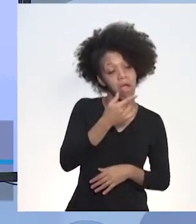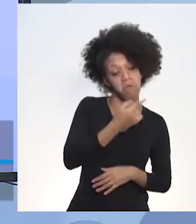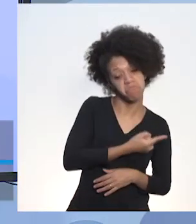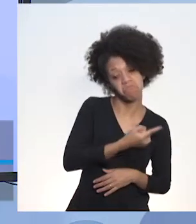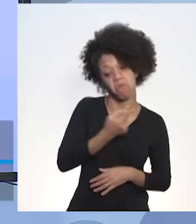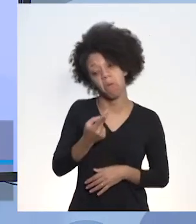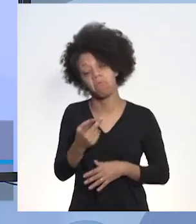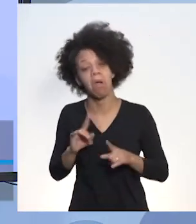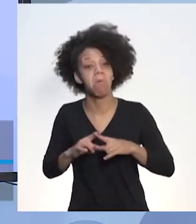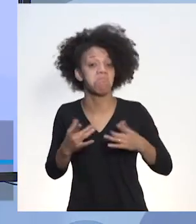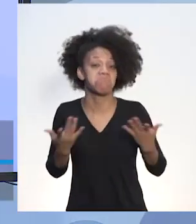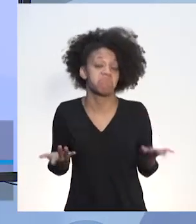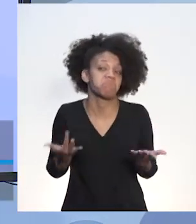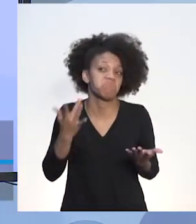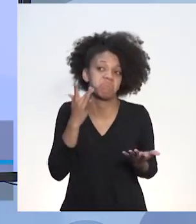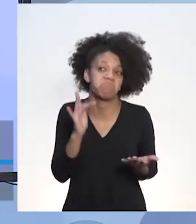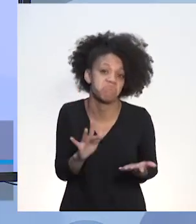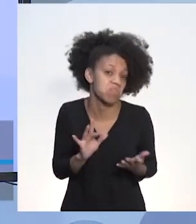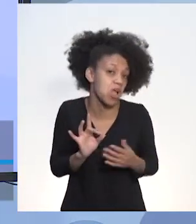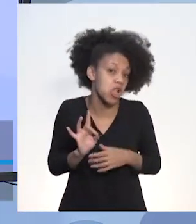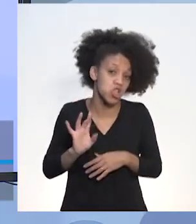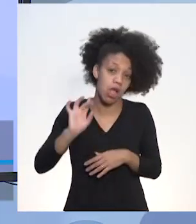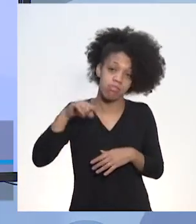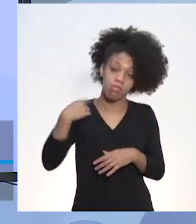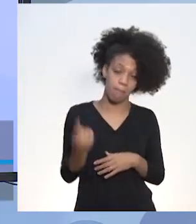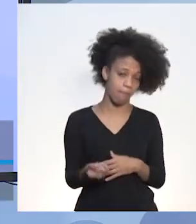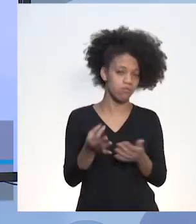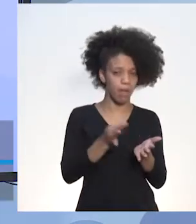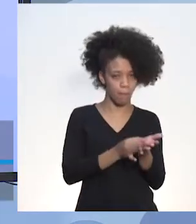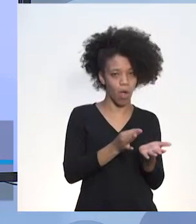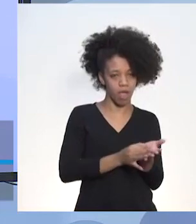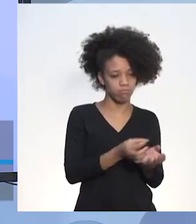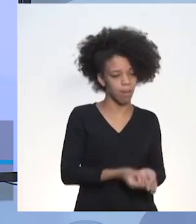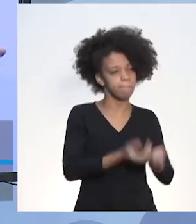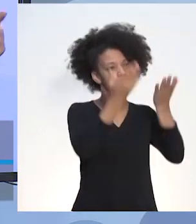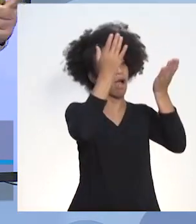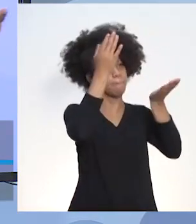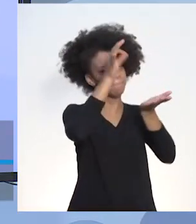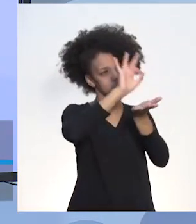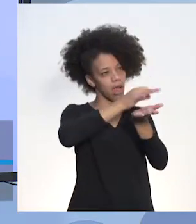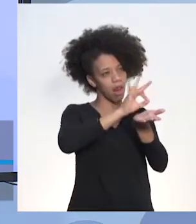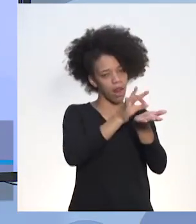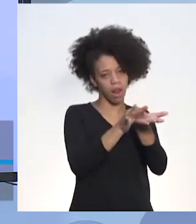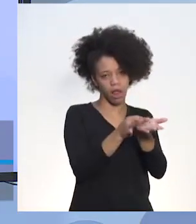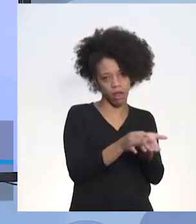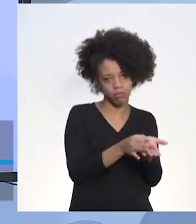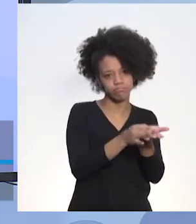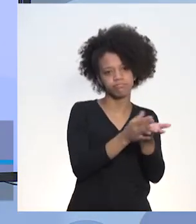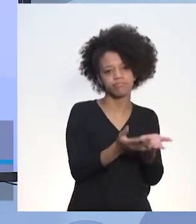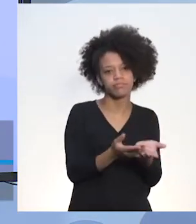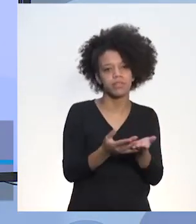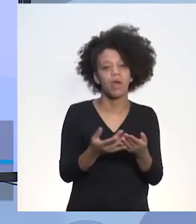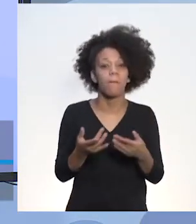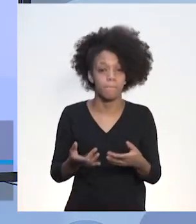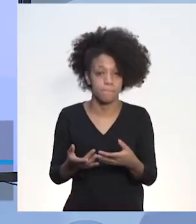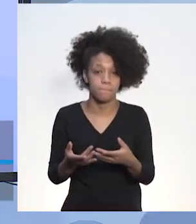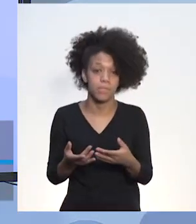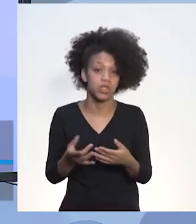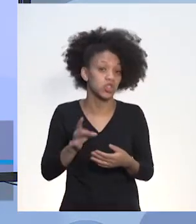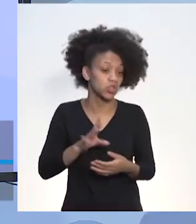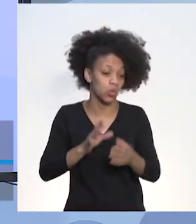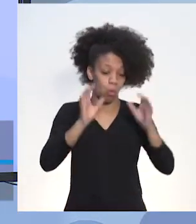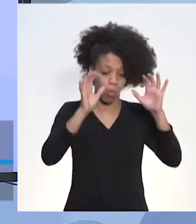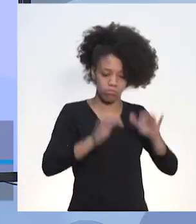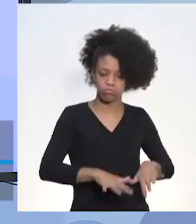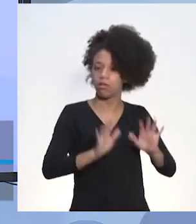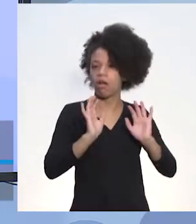mas qual? Só depois que ela cair lá na... Ou no nosso caso, que a gente tem uma moeda maior, só a hora que ela